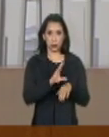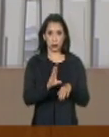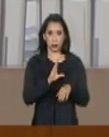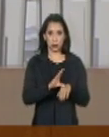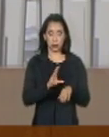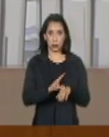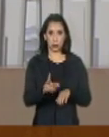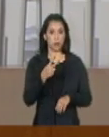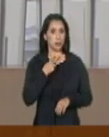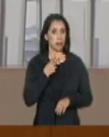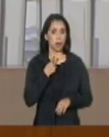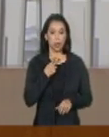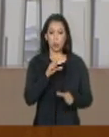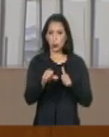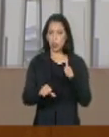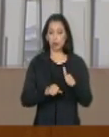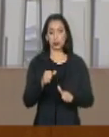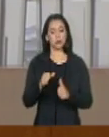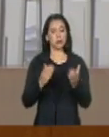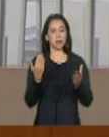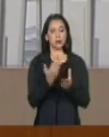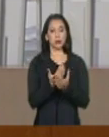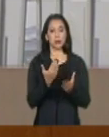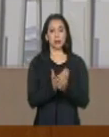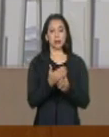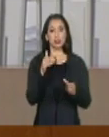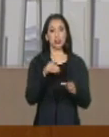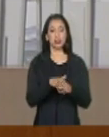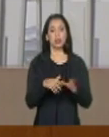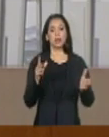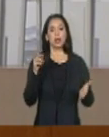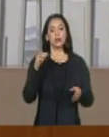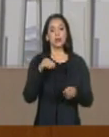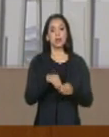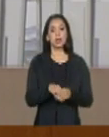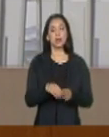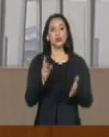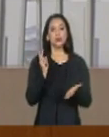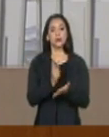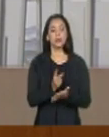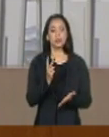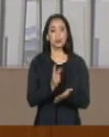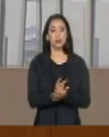pode ser alterado o processo eleitoral dentro do mesmo ano,